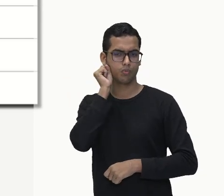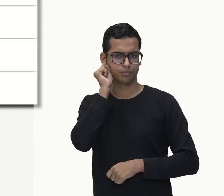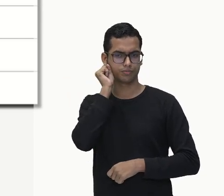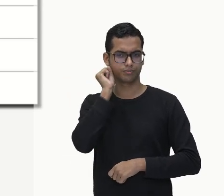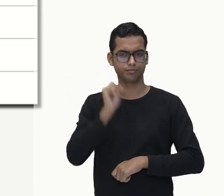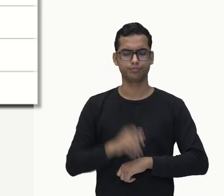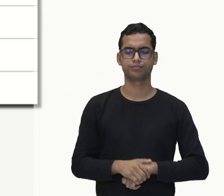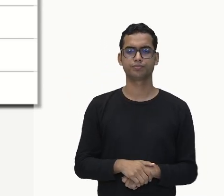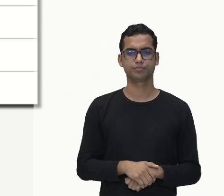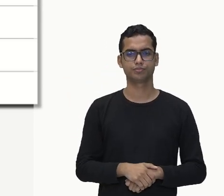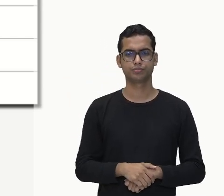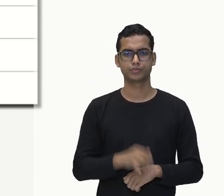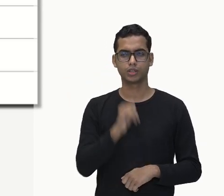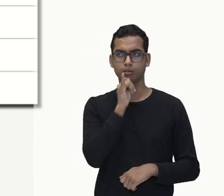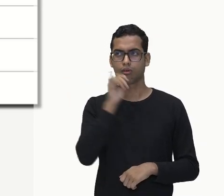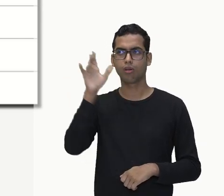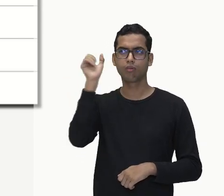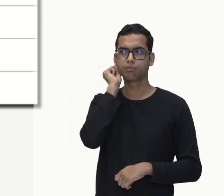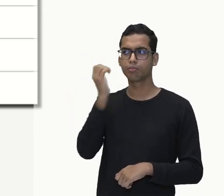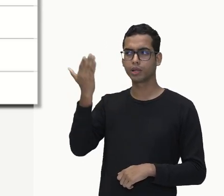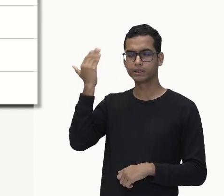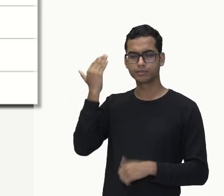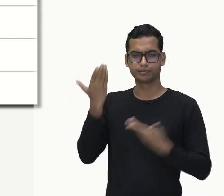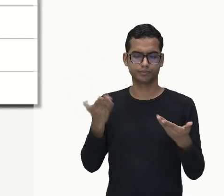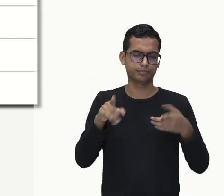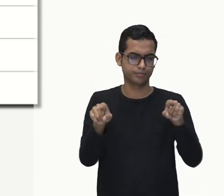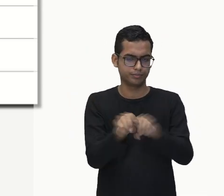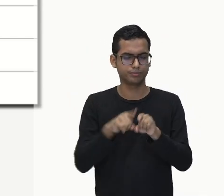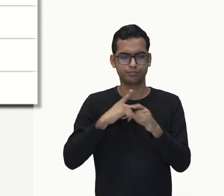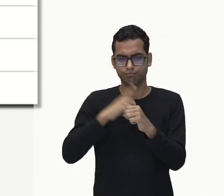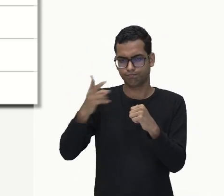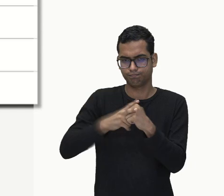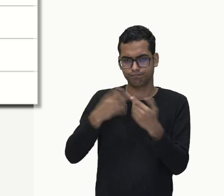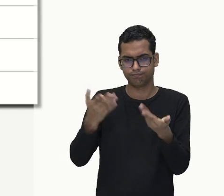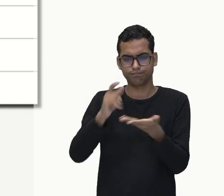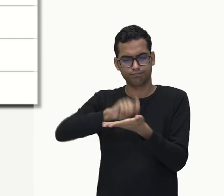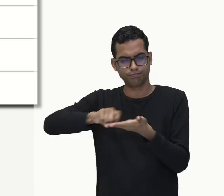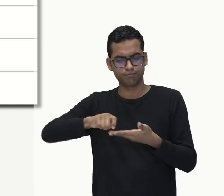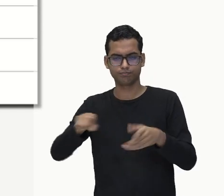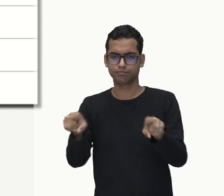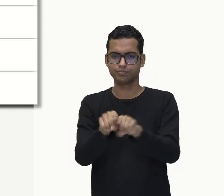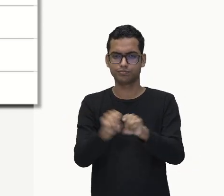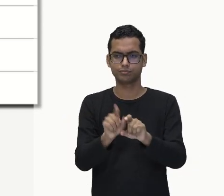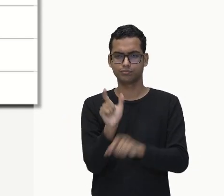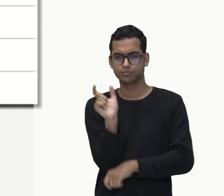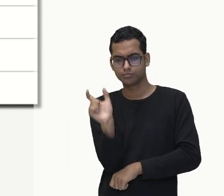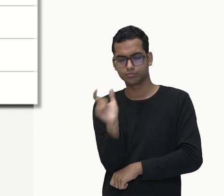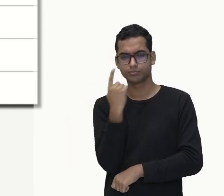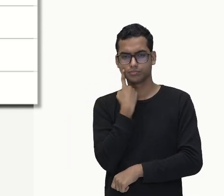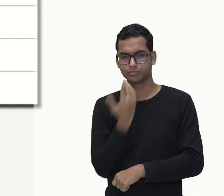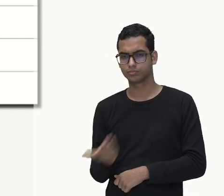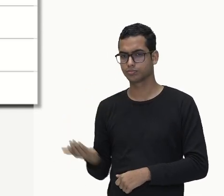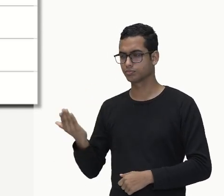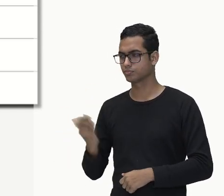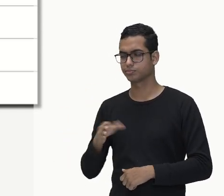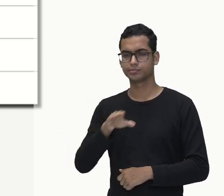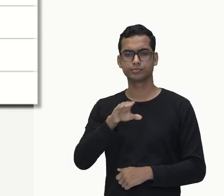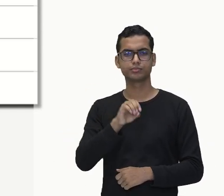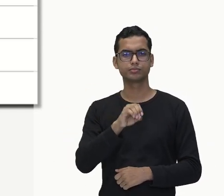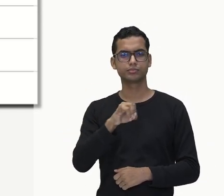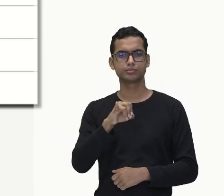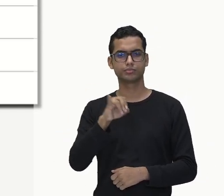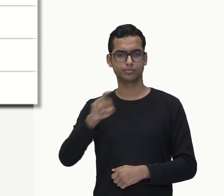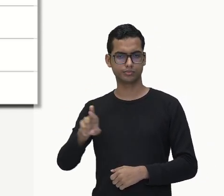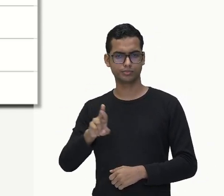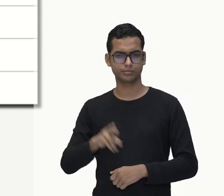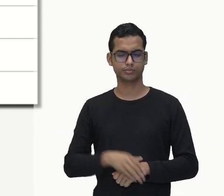eu ouvia. Na língua espanhola, a mesma coisa. A terminação vai ser pega carona, né? A terceira conjugação pega carona aqui,